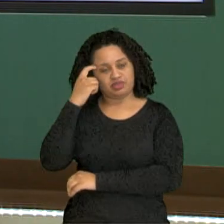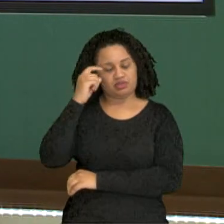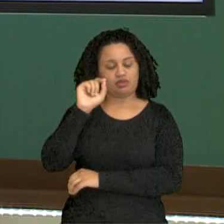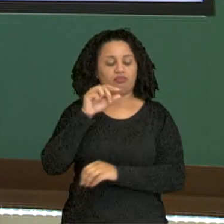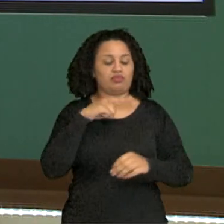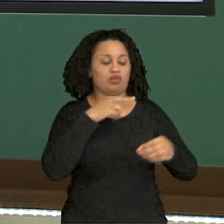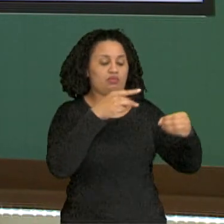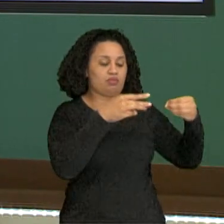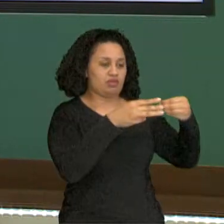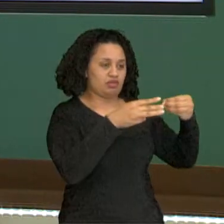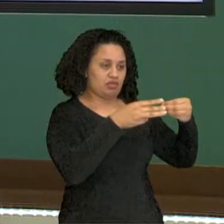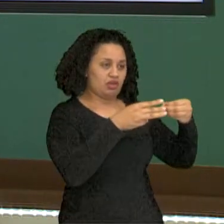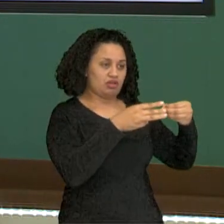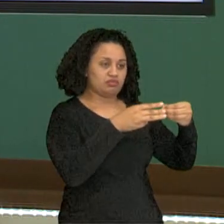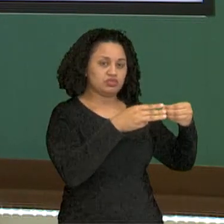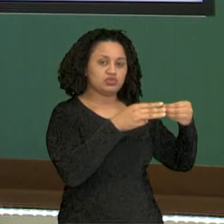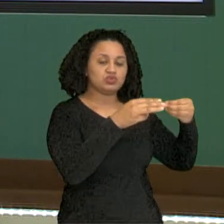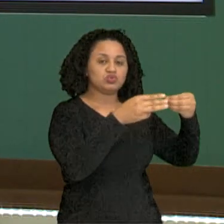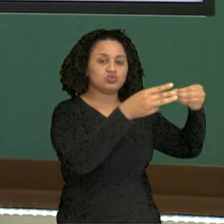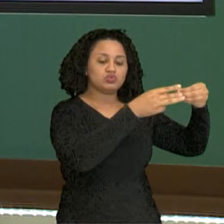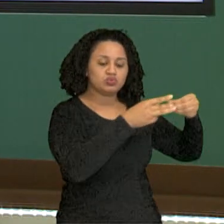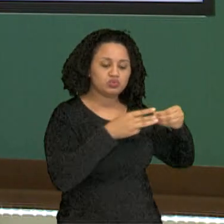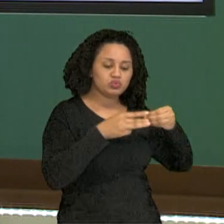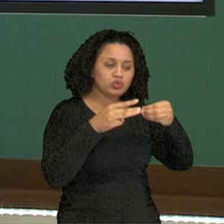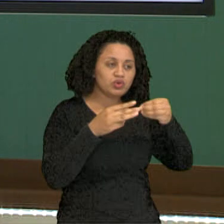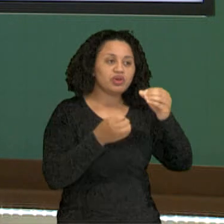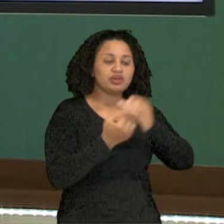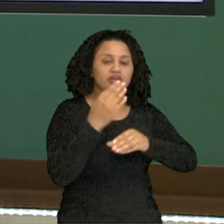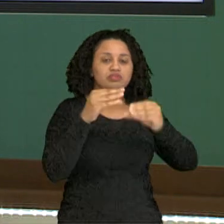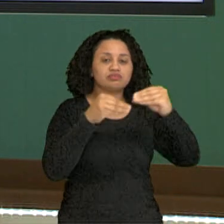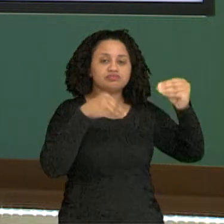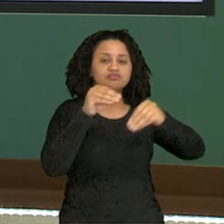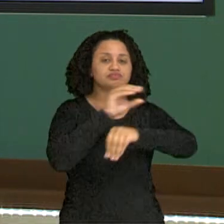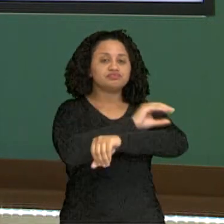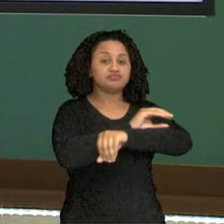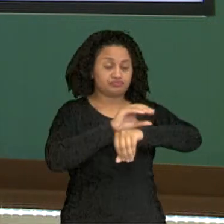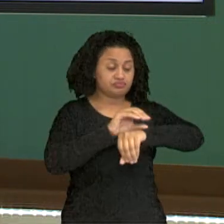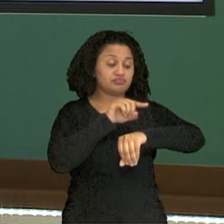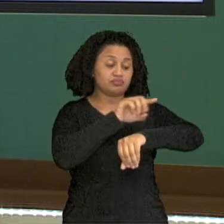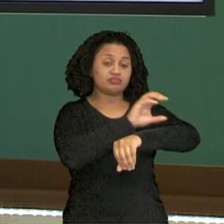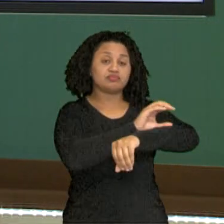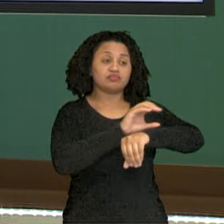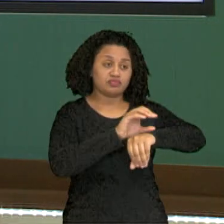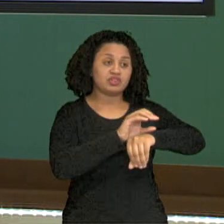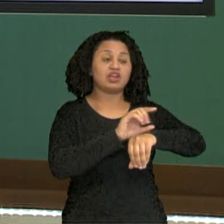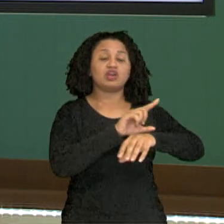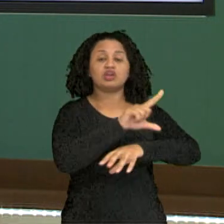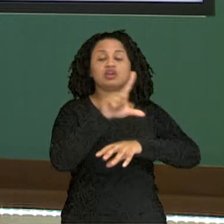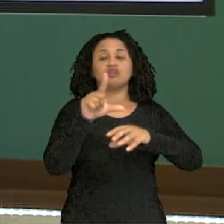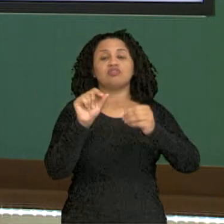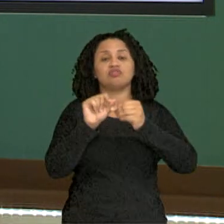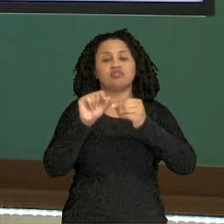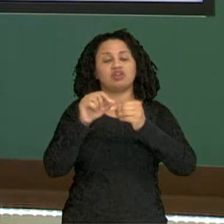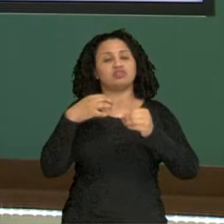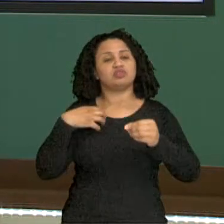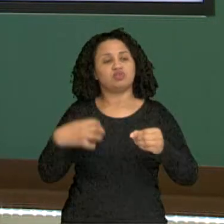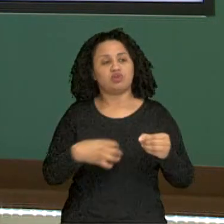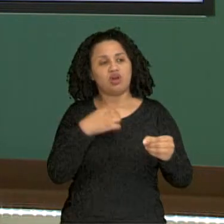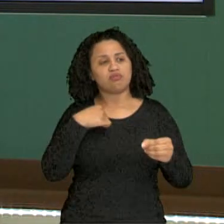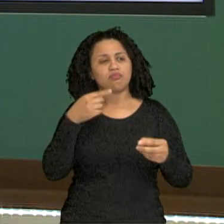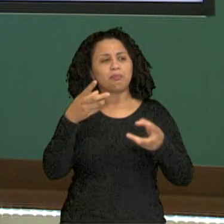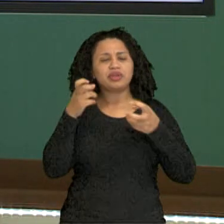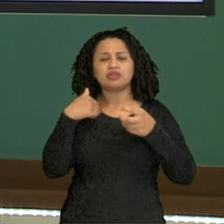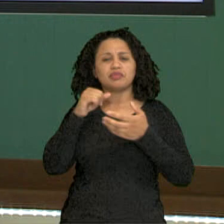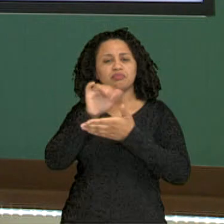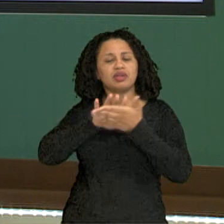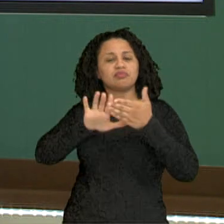célula que vai se juntar com outras e vai formar um tecido. Esse tecido vai formar um órgão. Aqui a gente percebe na